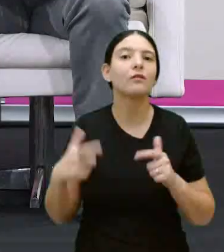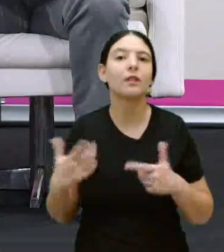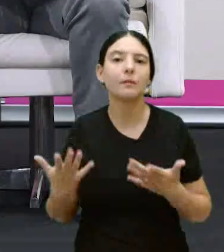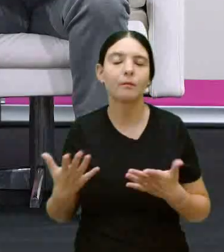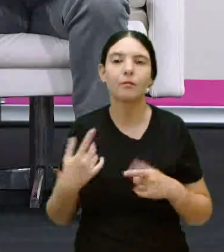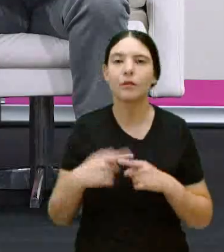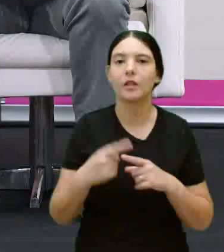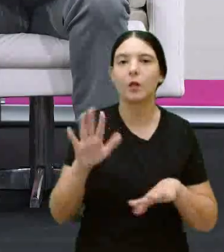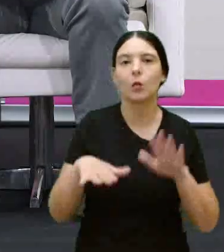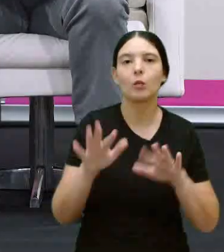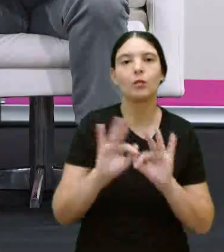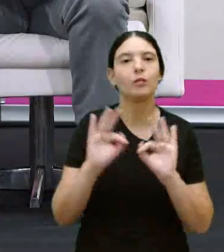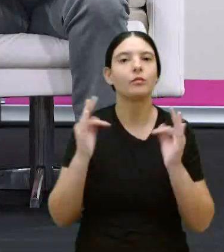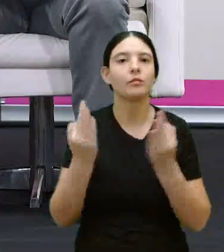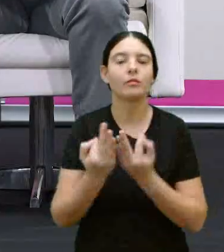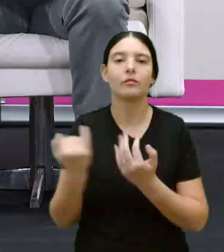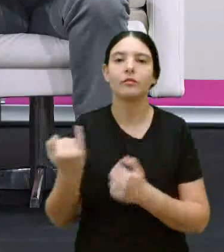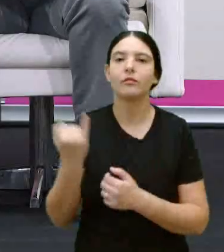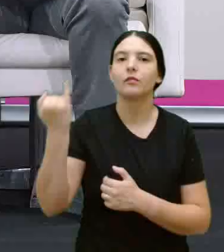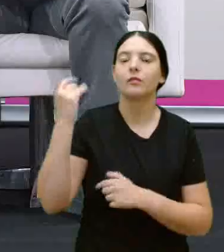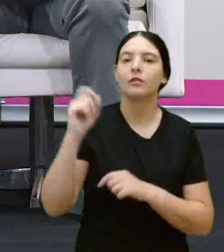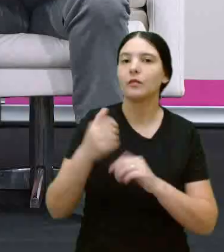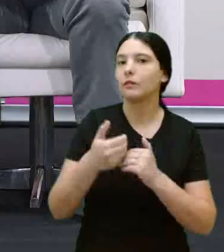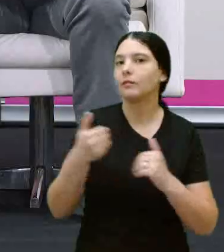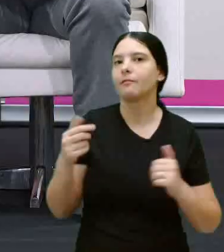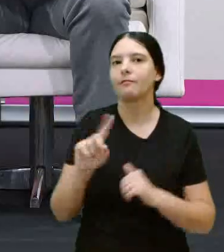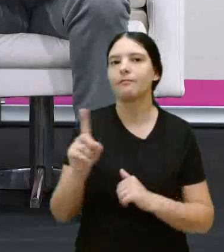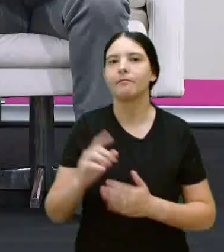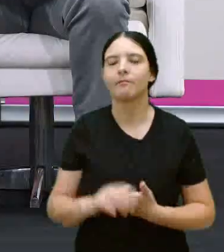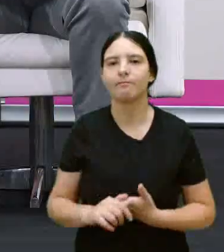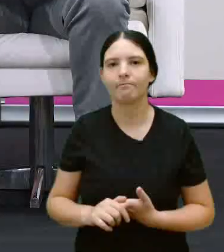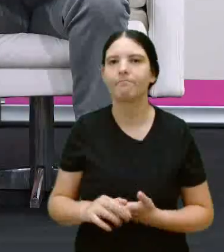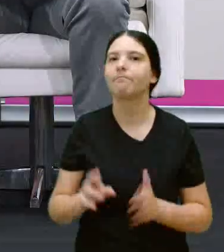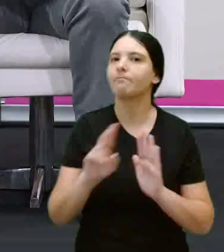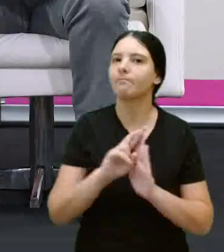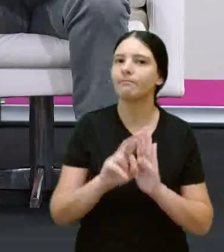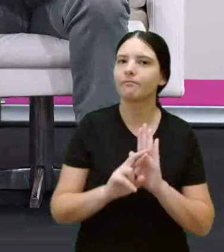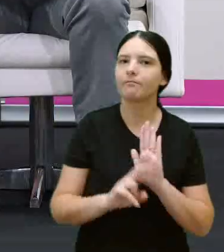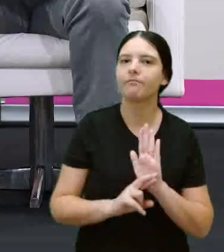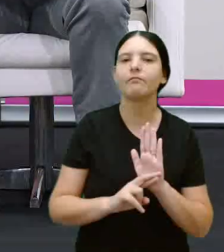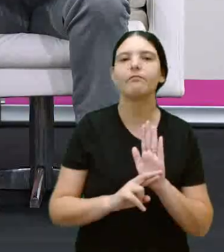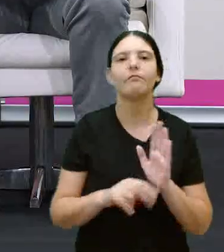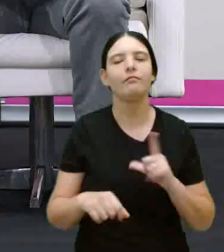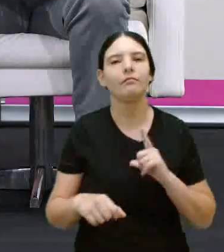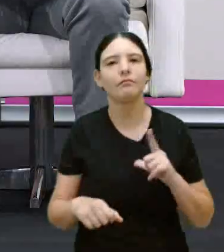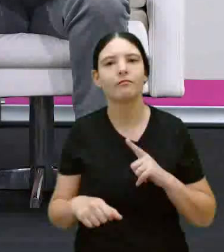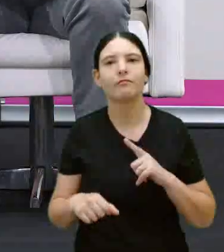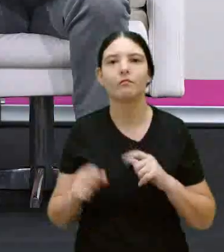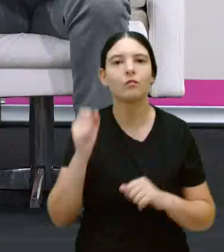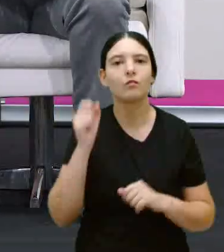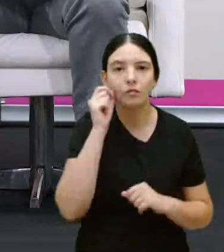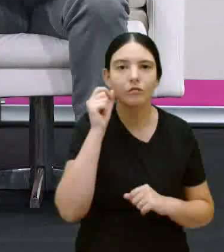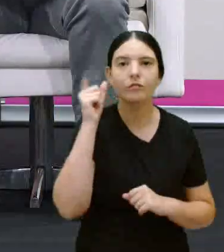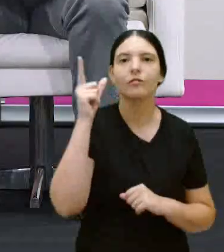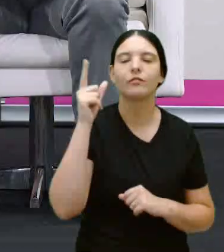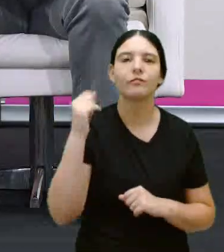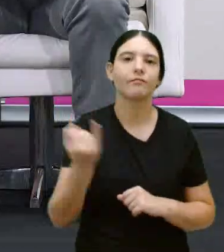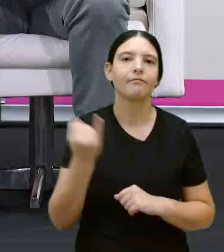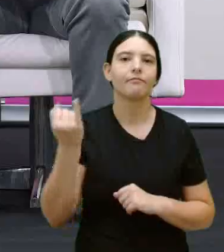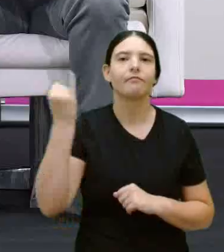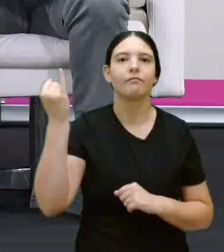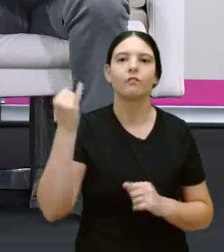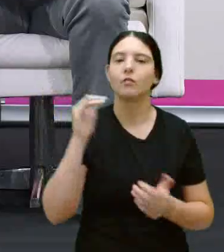muito importante não separar. Tem regras ali. Você tem uma formação cultural que é importante manter o